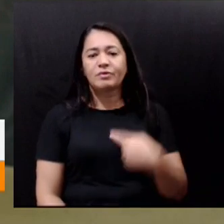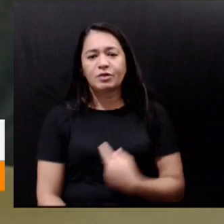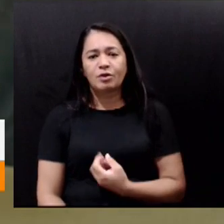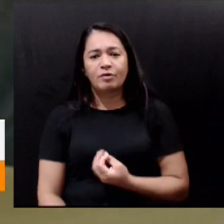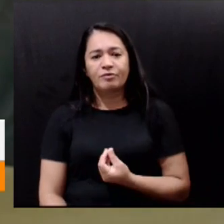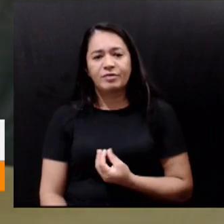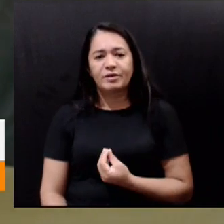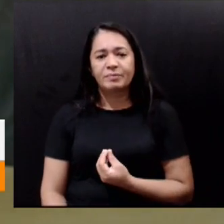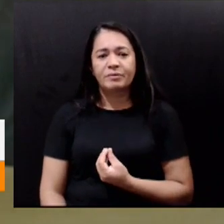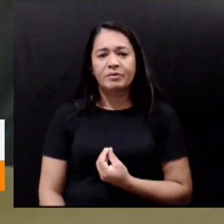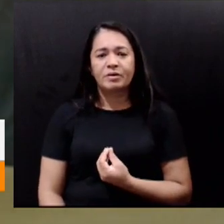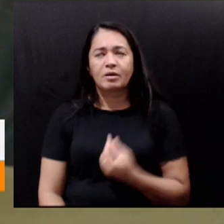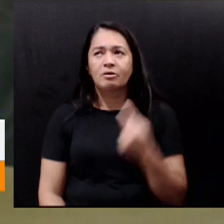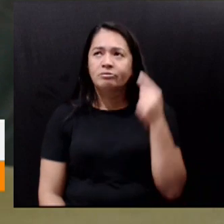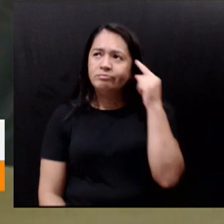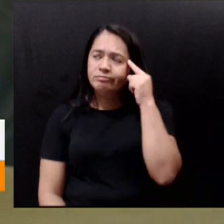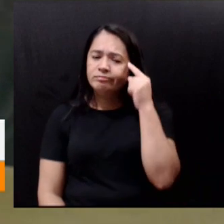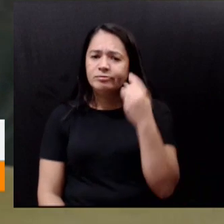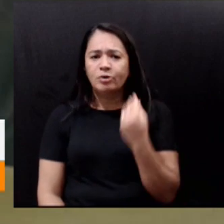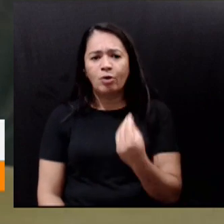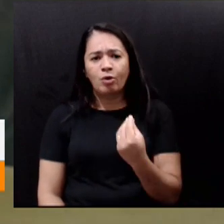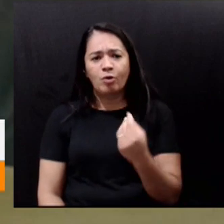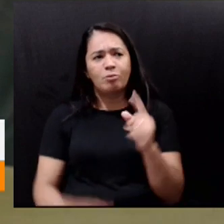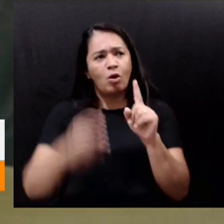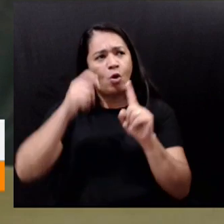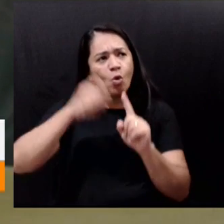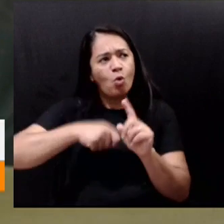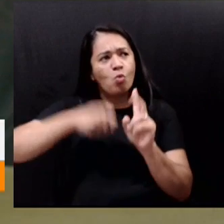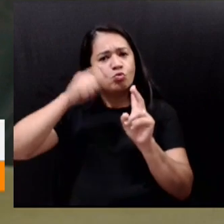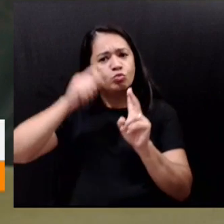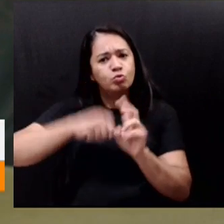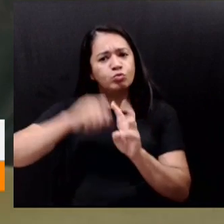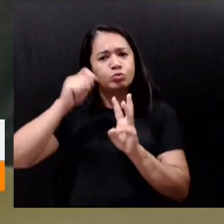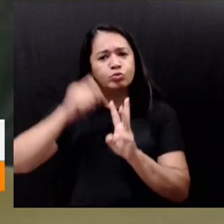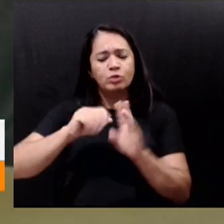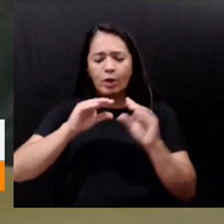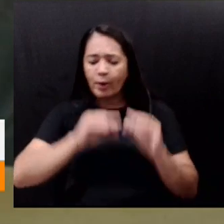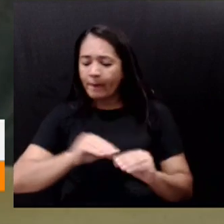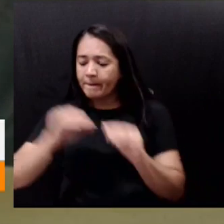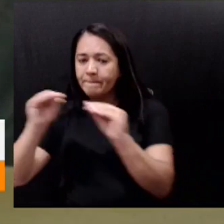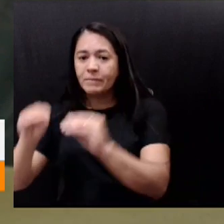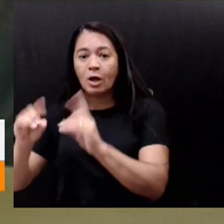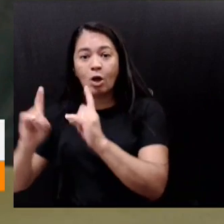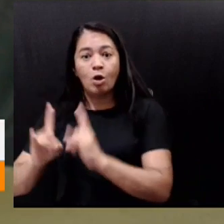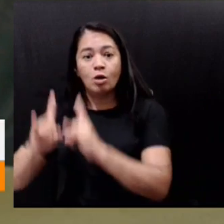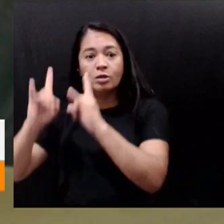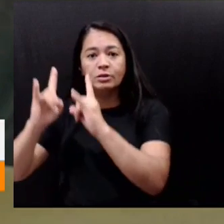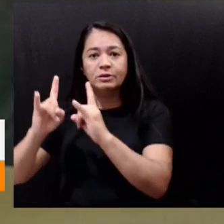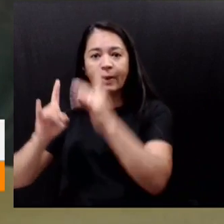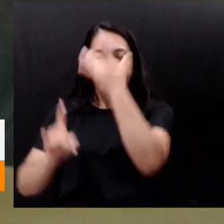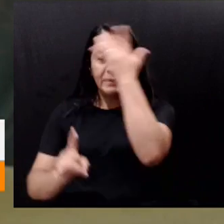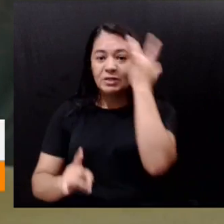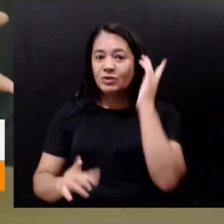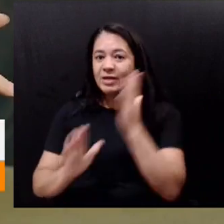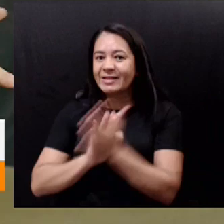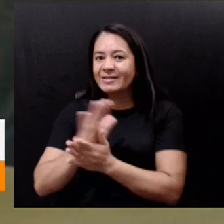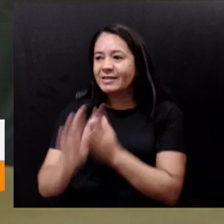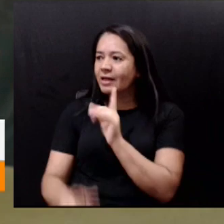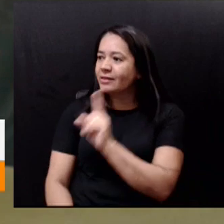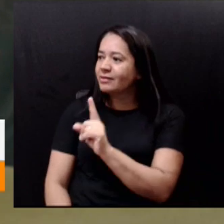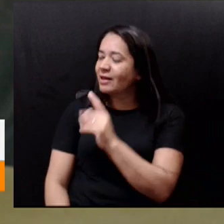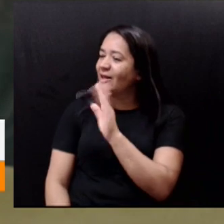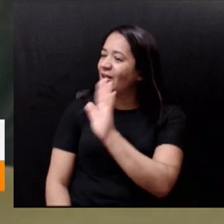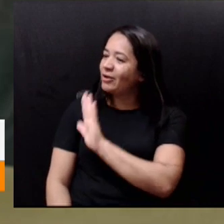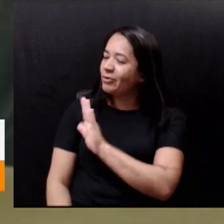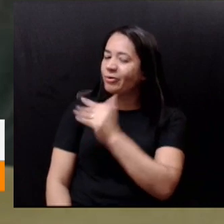interrogação. Poxa vida, faz 3 meses que a Letícia mora no condomínio. Ninguém foi, se apresentar ou dar